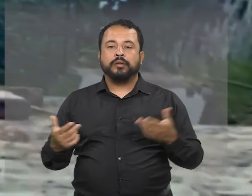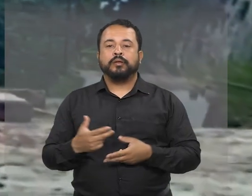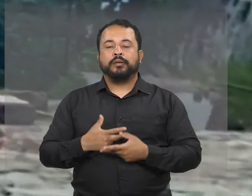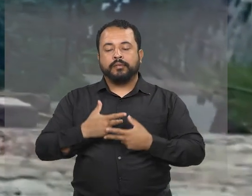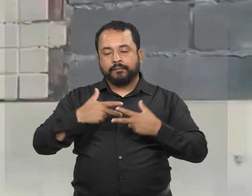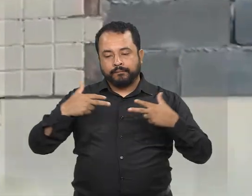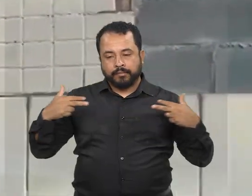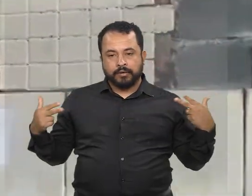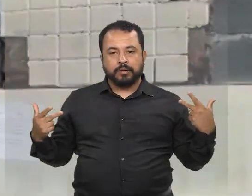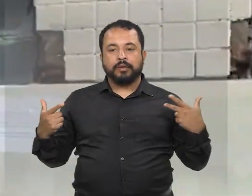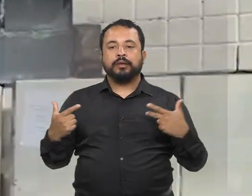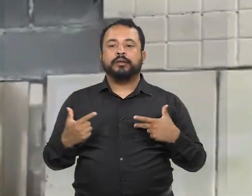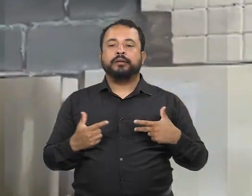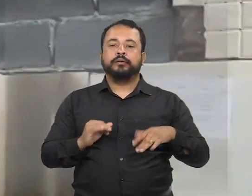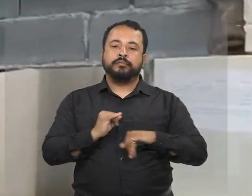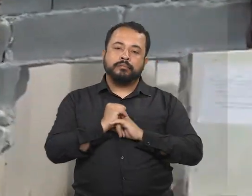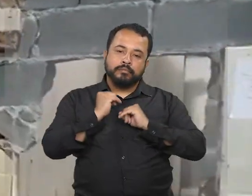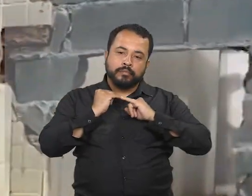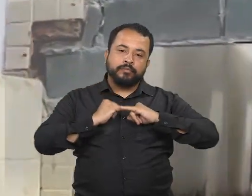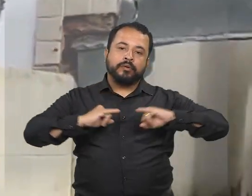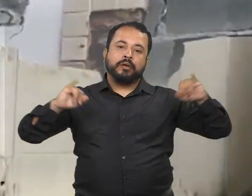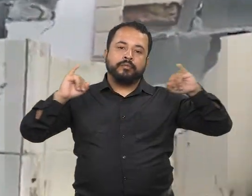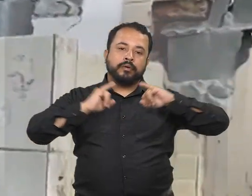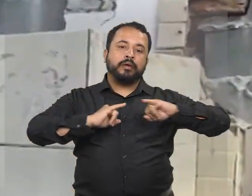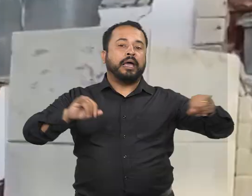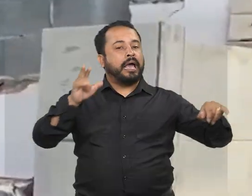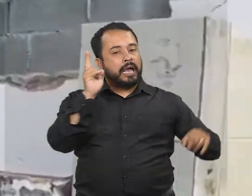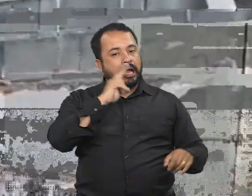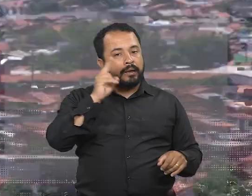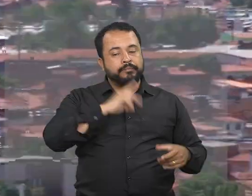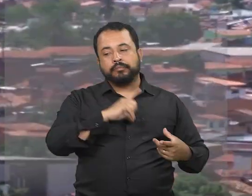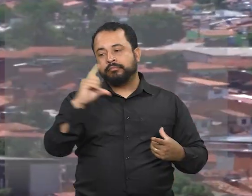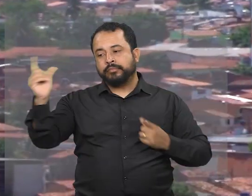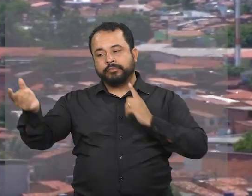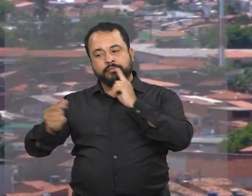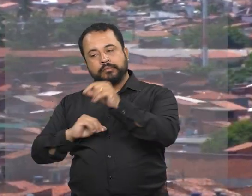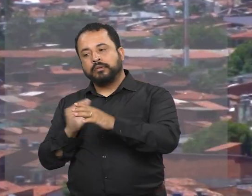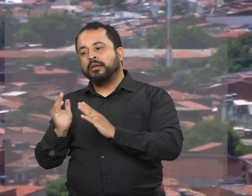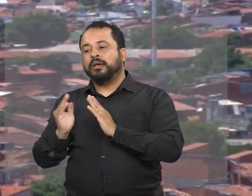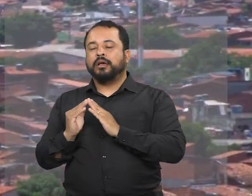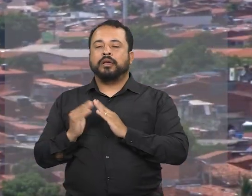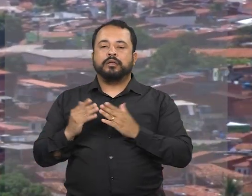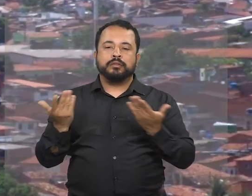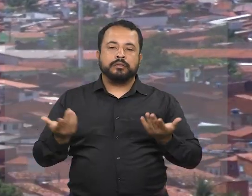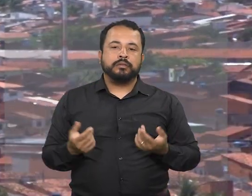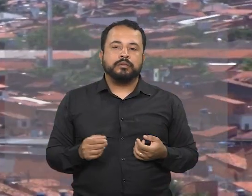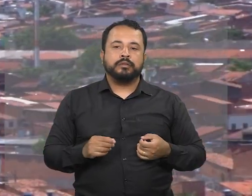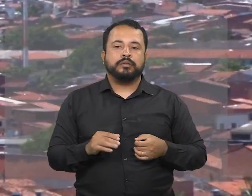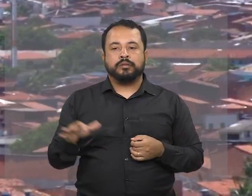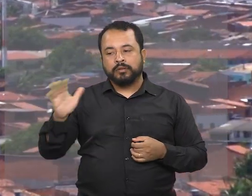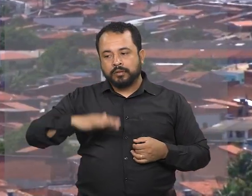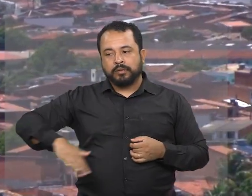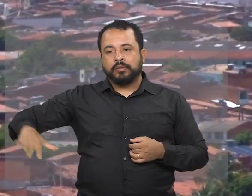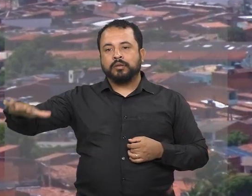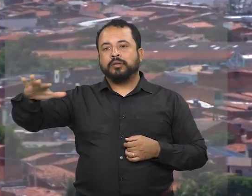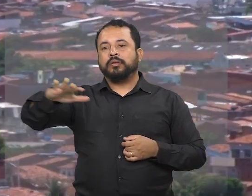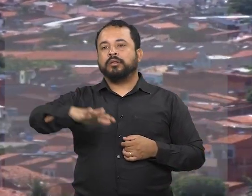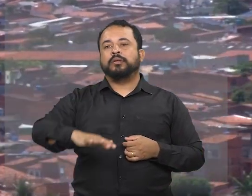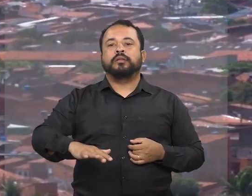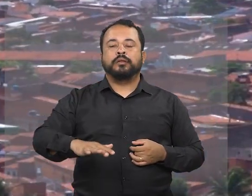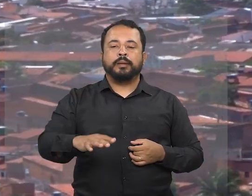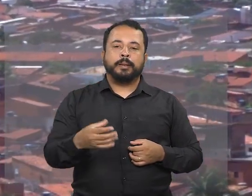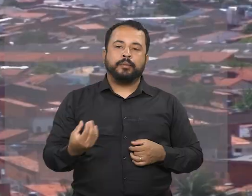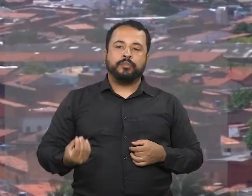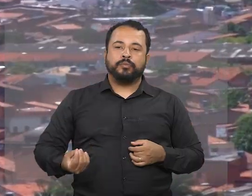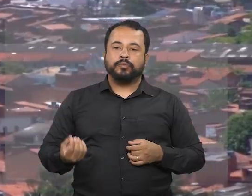para multiplicar essas informações em caráter emergencial. Em 2 meses, a área foi ampliada e alcançou um número bem